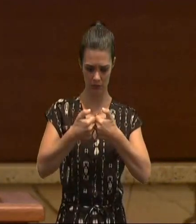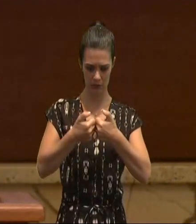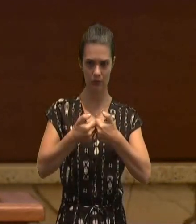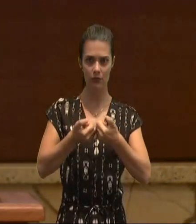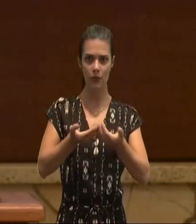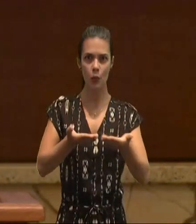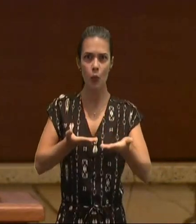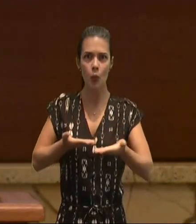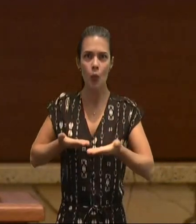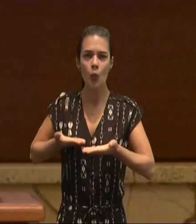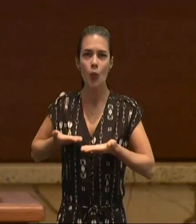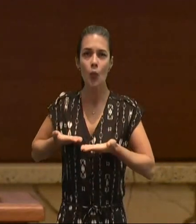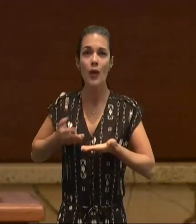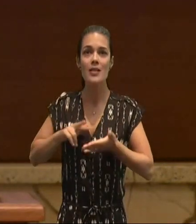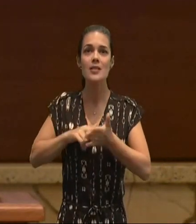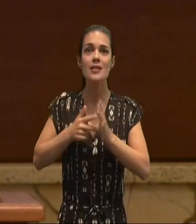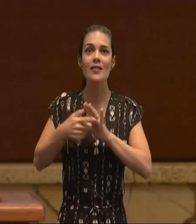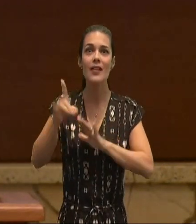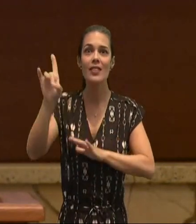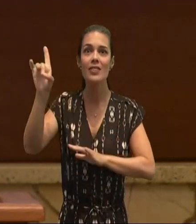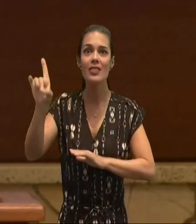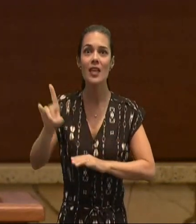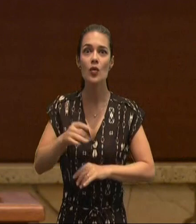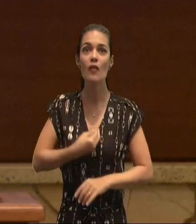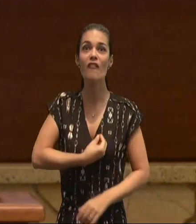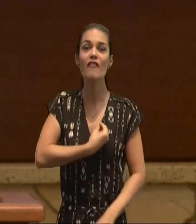receber o símbolo da presença do Senhor.